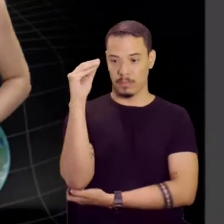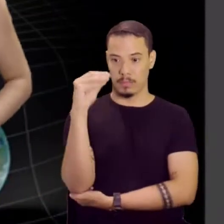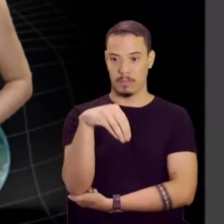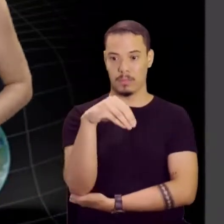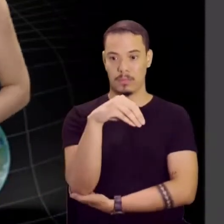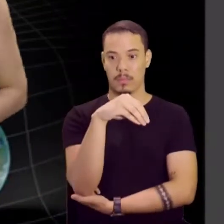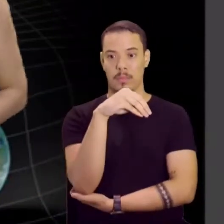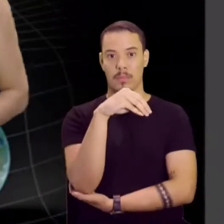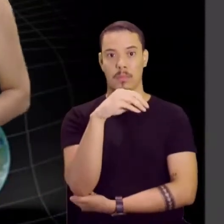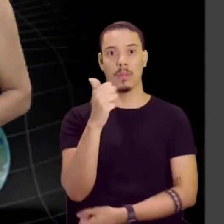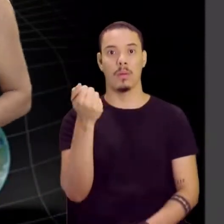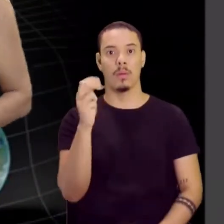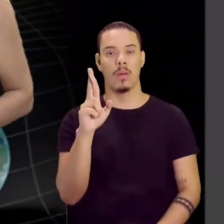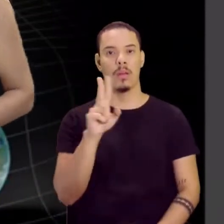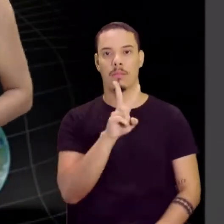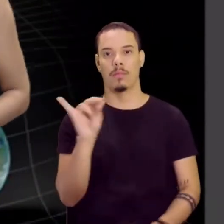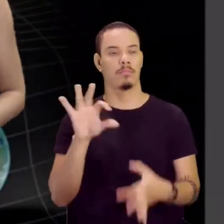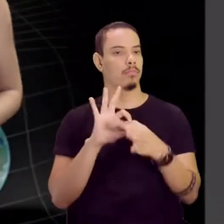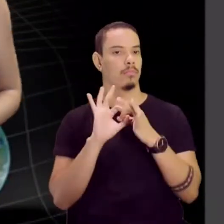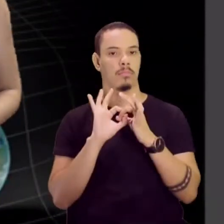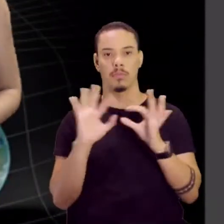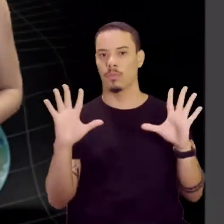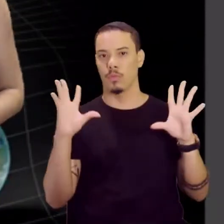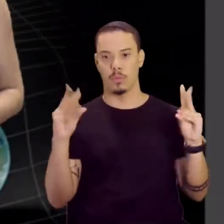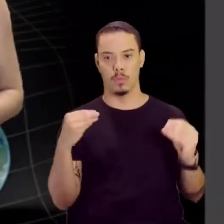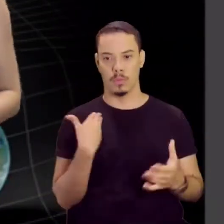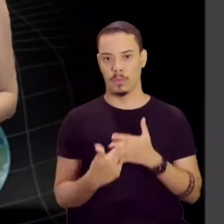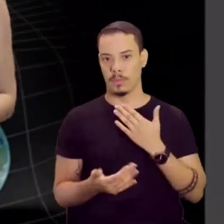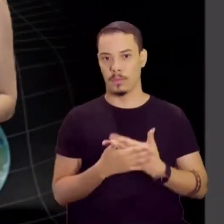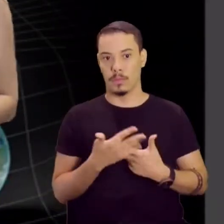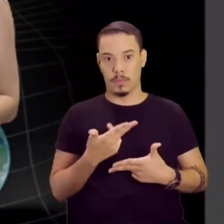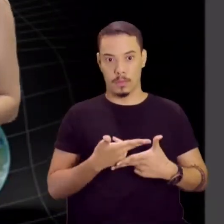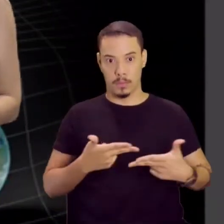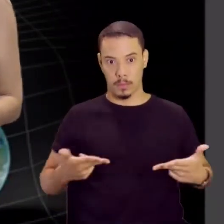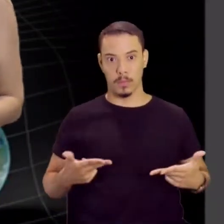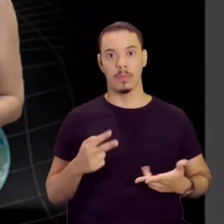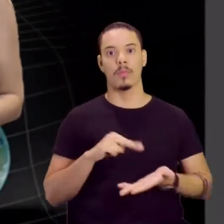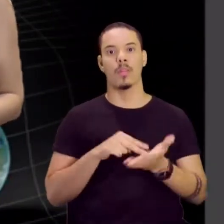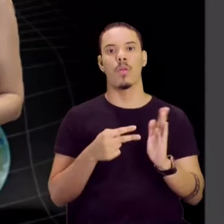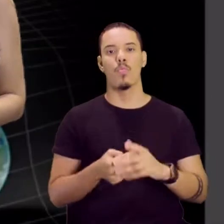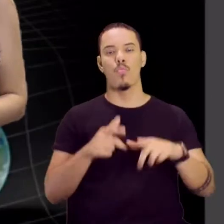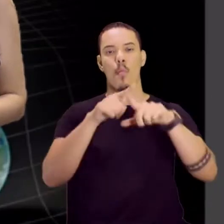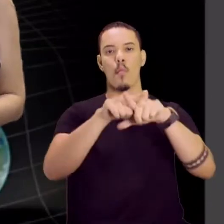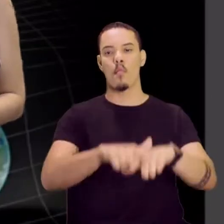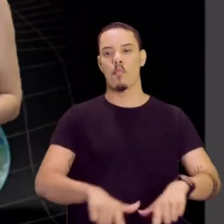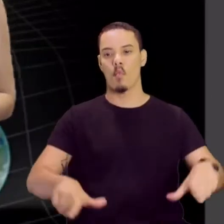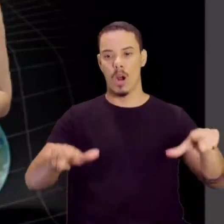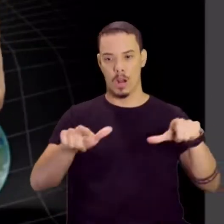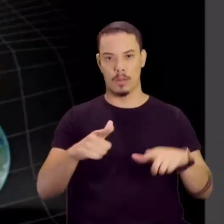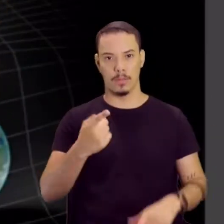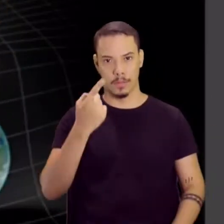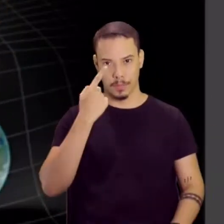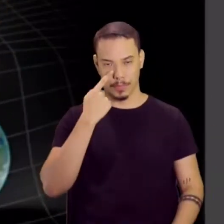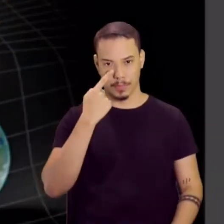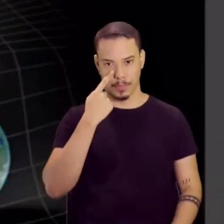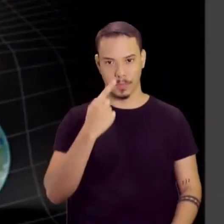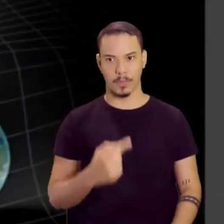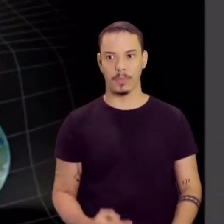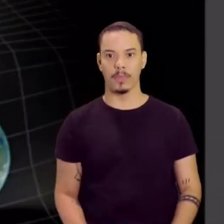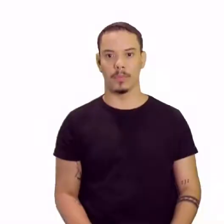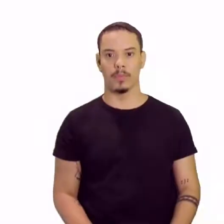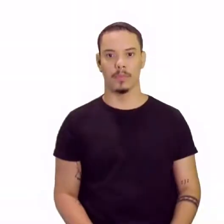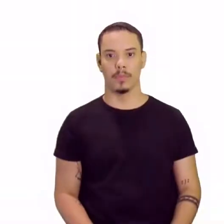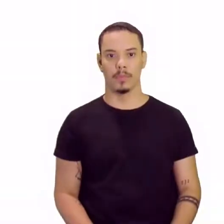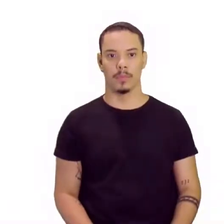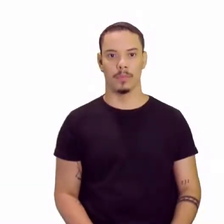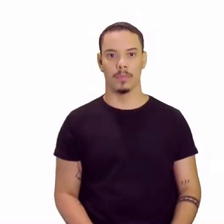aí ela vai ser livre, né? De tudo. O que seria a queda no vácuo, né? Exatamente. Vamos lá, então. Continuando,